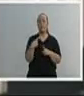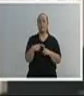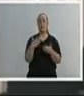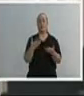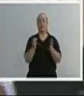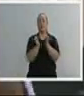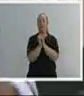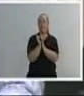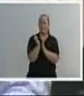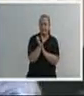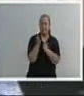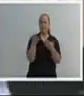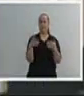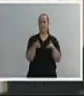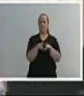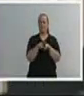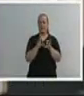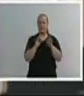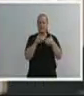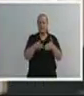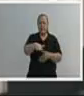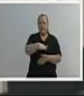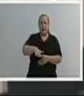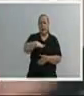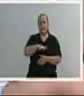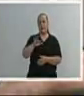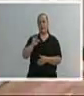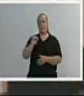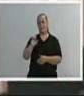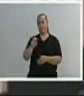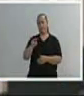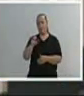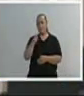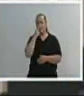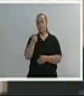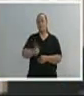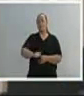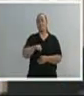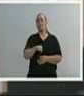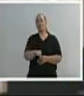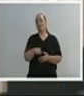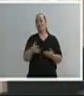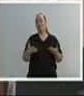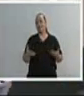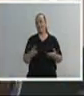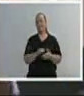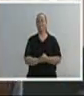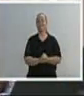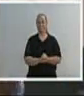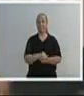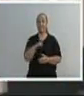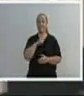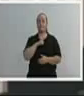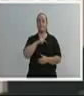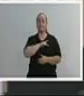burocracia, em especial nessa área, junto à FAEMA. Né, saiu agora o presidente aí, tem um interino,